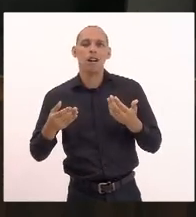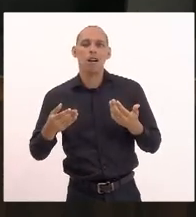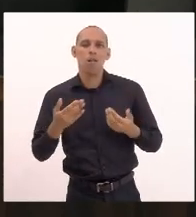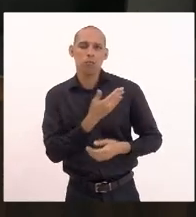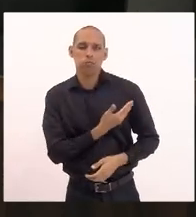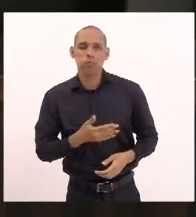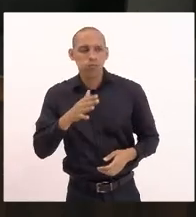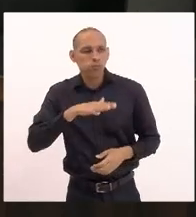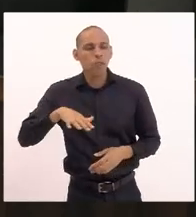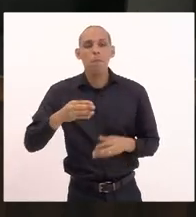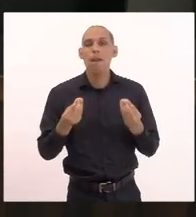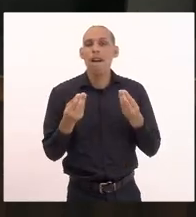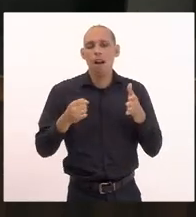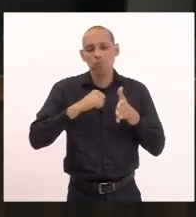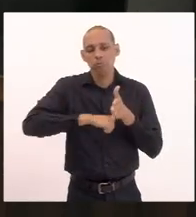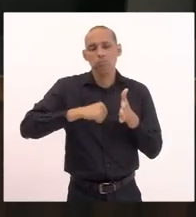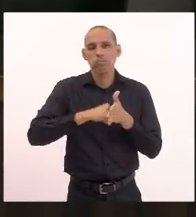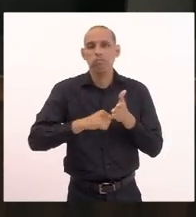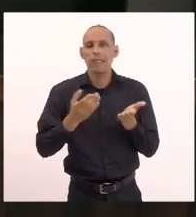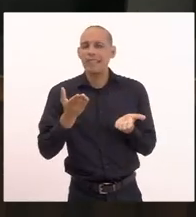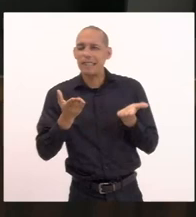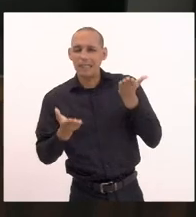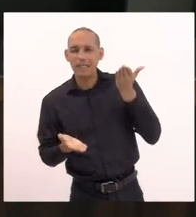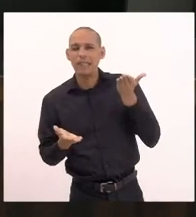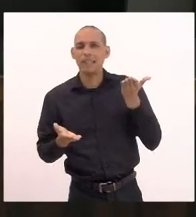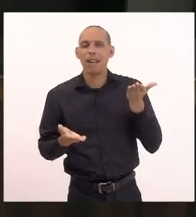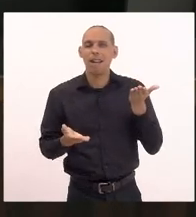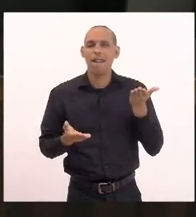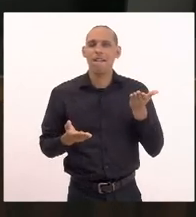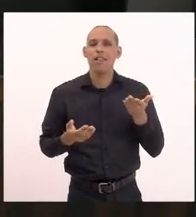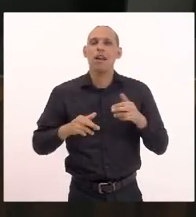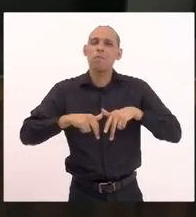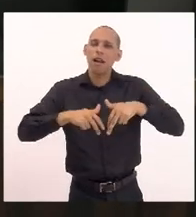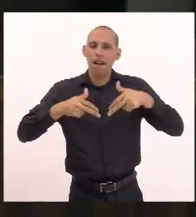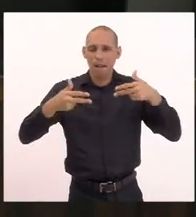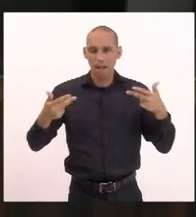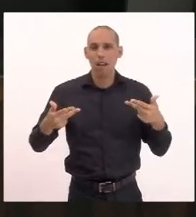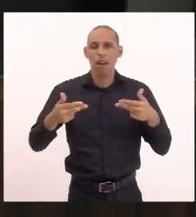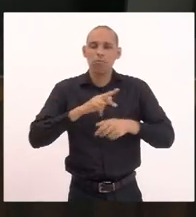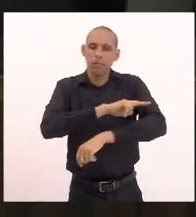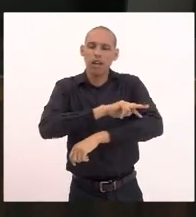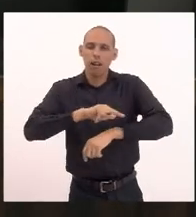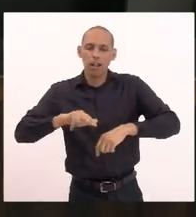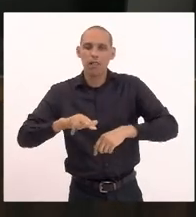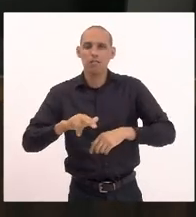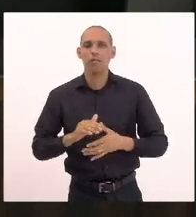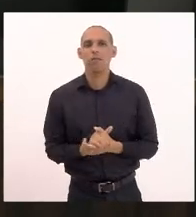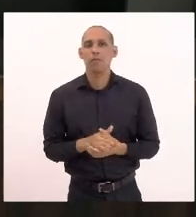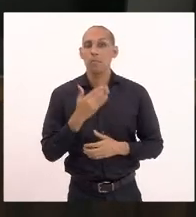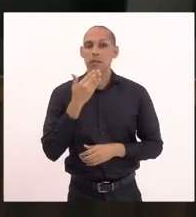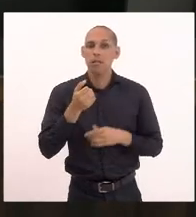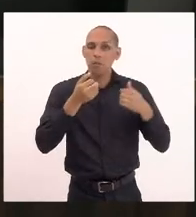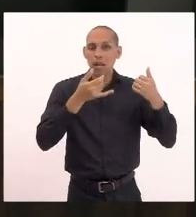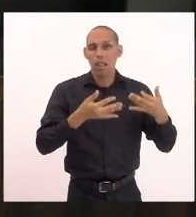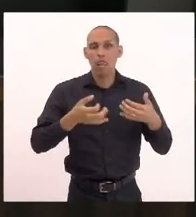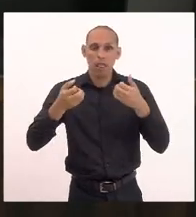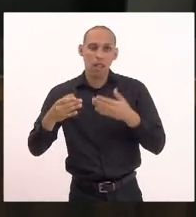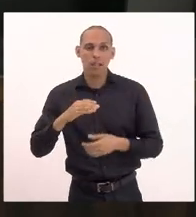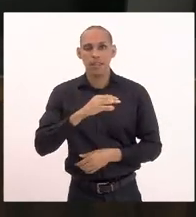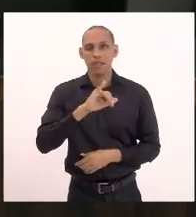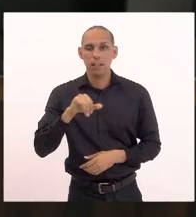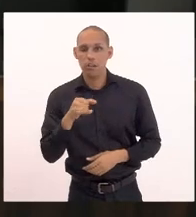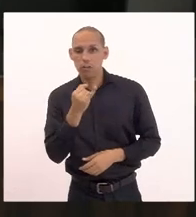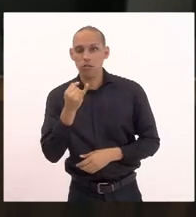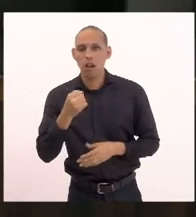combate à desigualdade étnico-racial na forma que menciona. pendente de pareceres das comissões de Constituição, Justiça, de